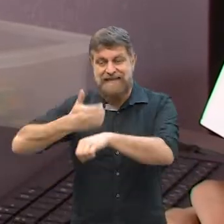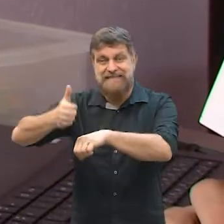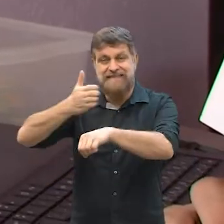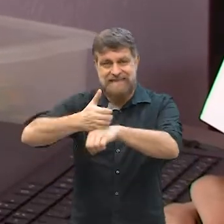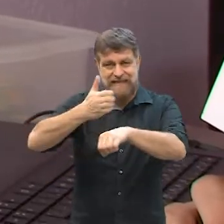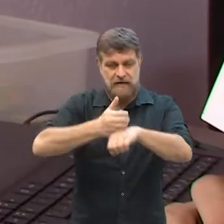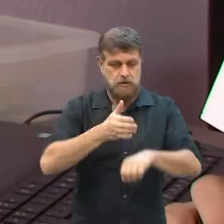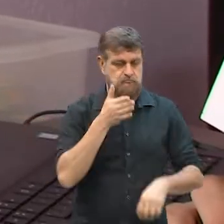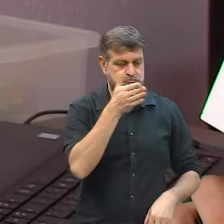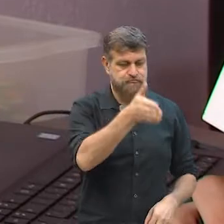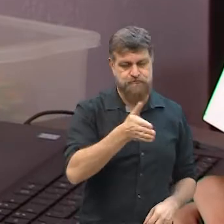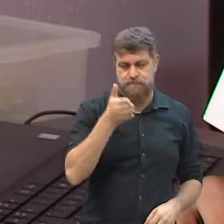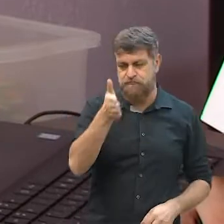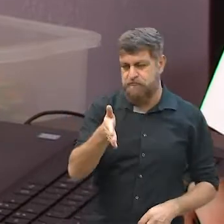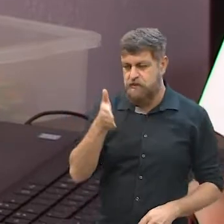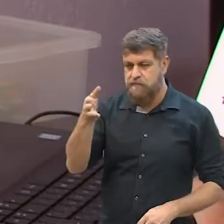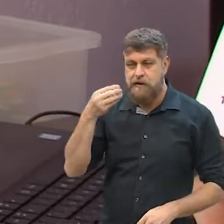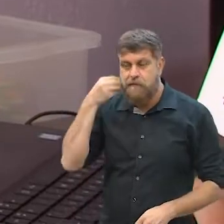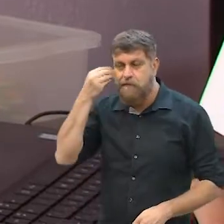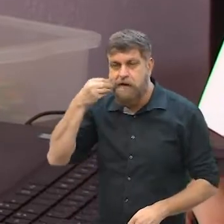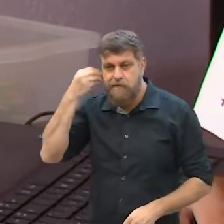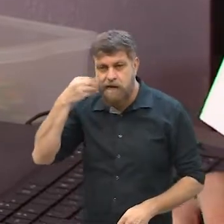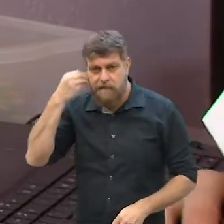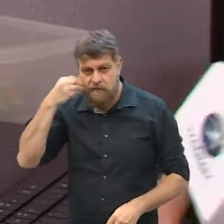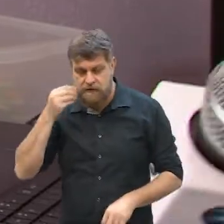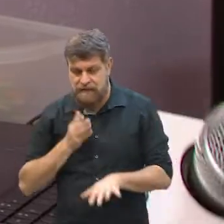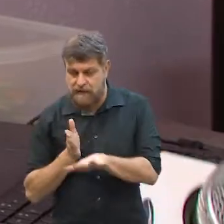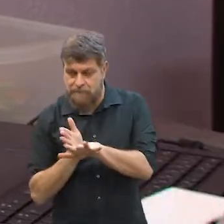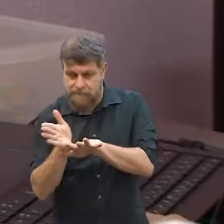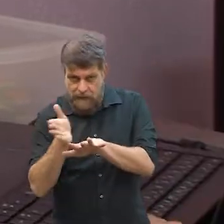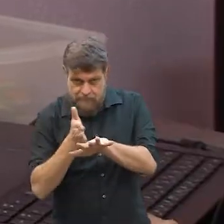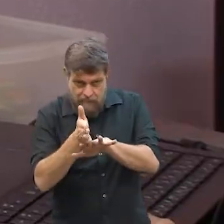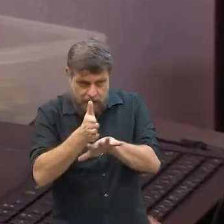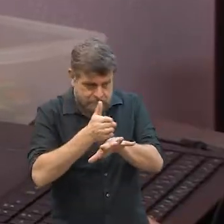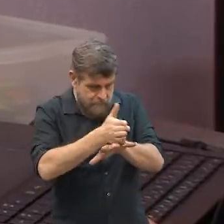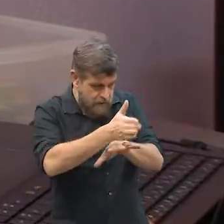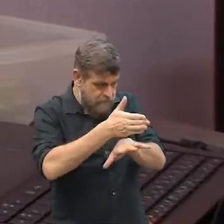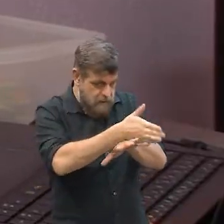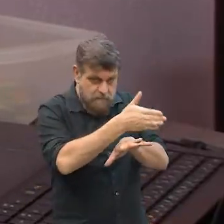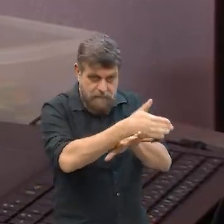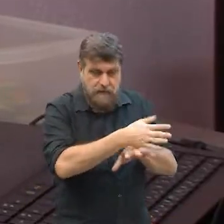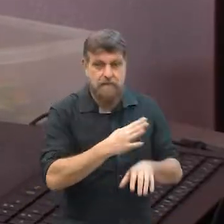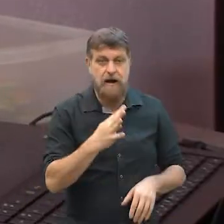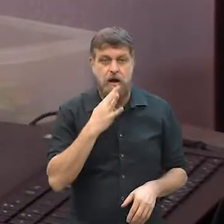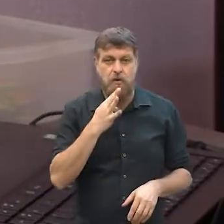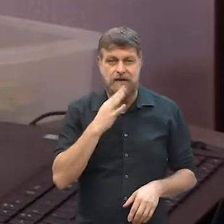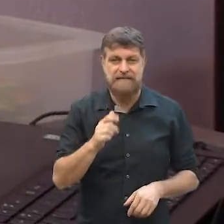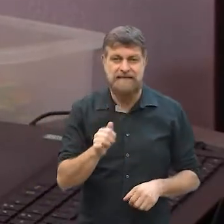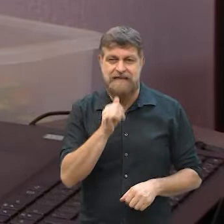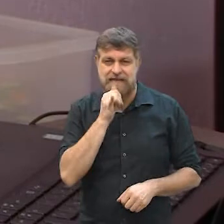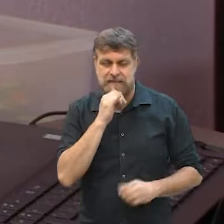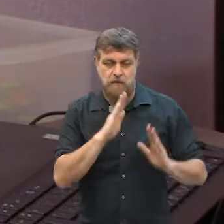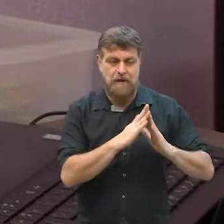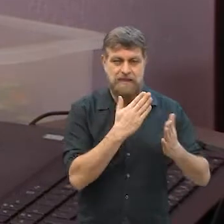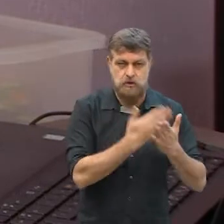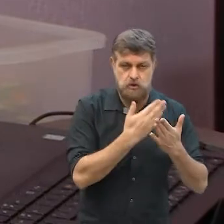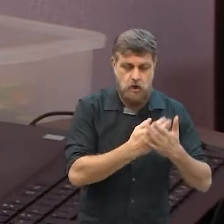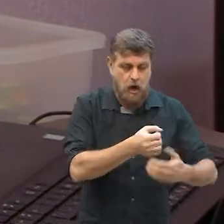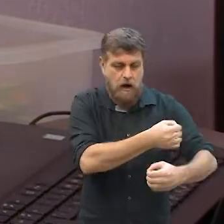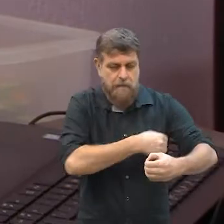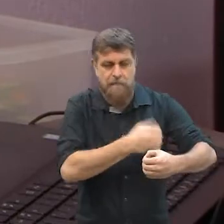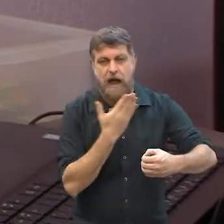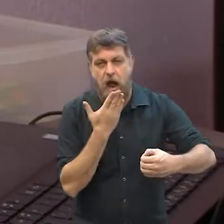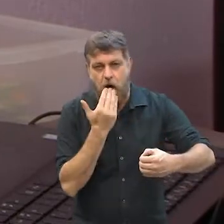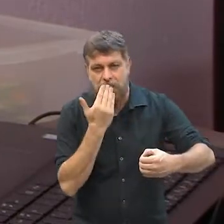estágio, justamente por causa desses vários tipos de atuação, inclusive merenda escolar,